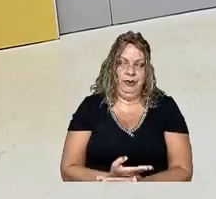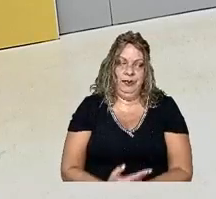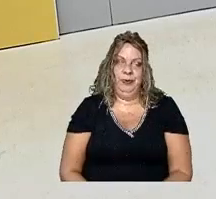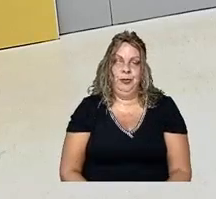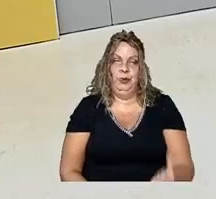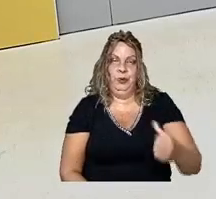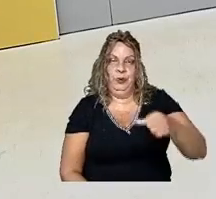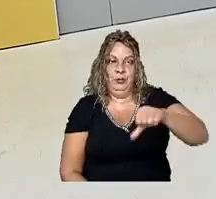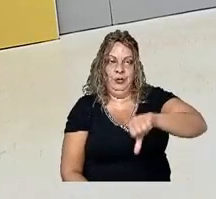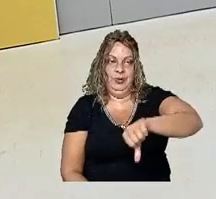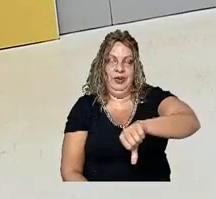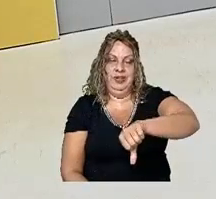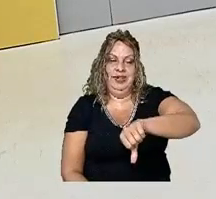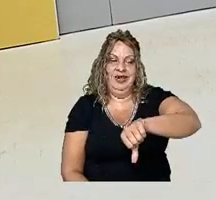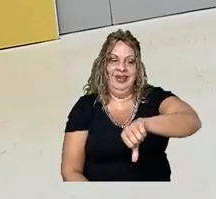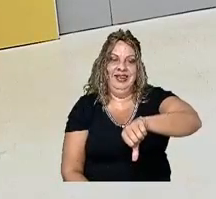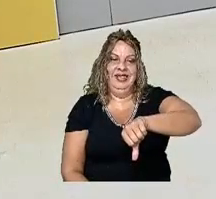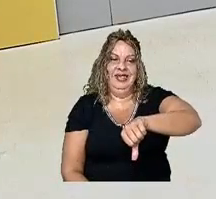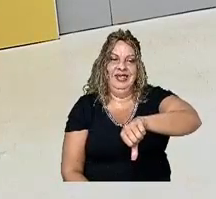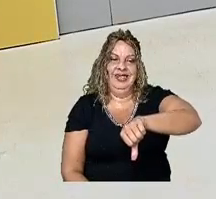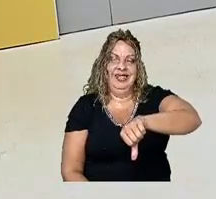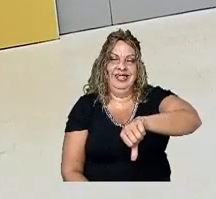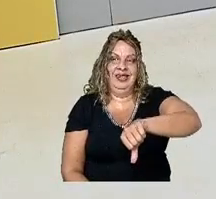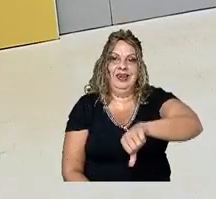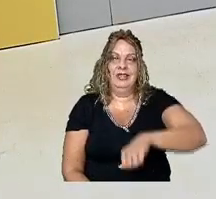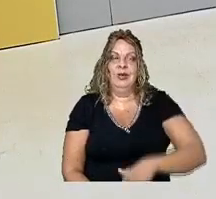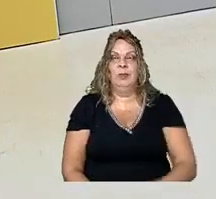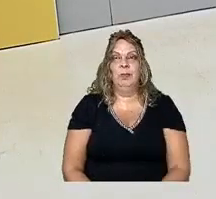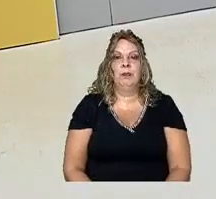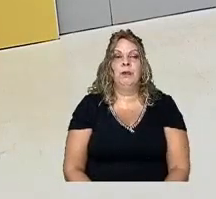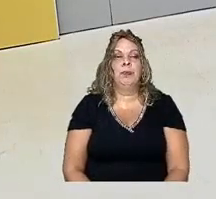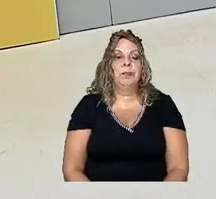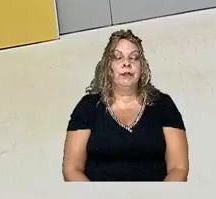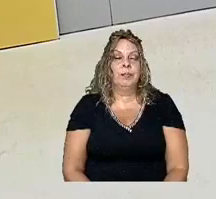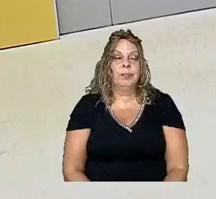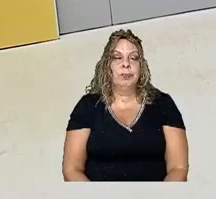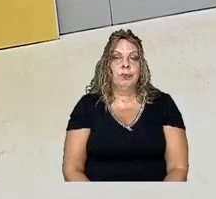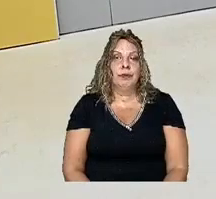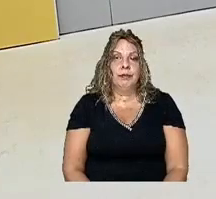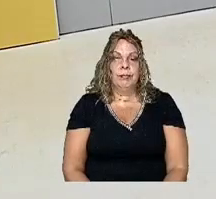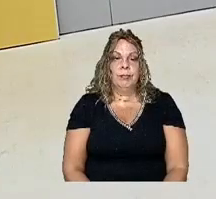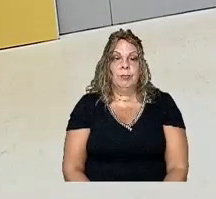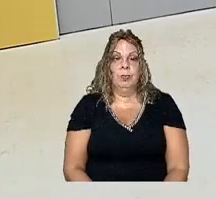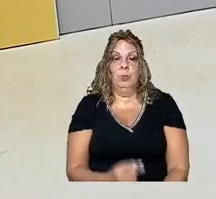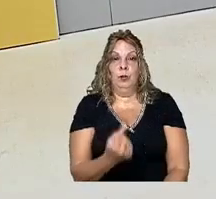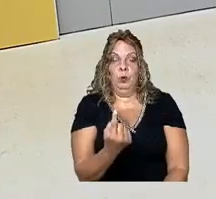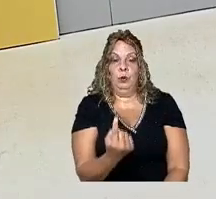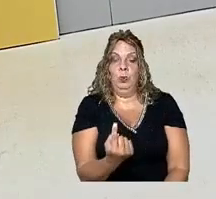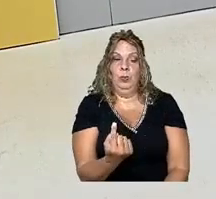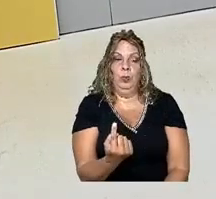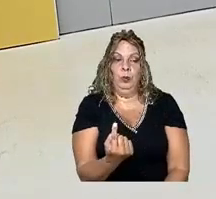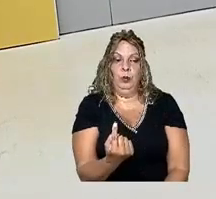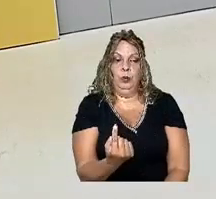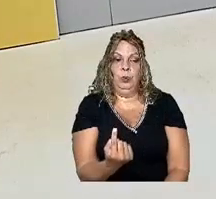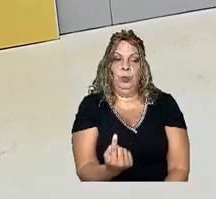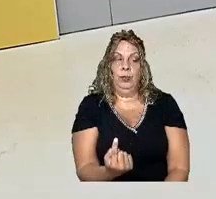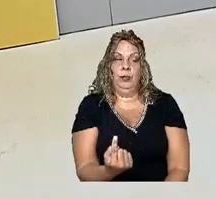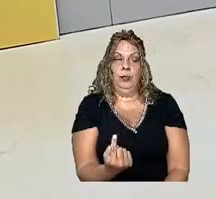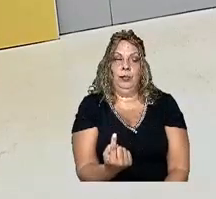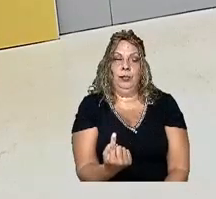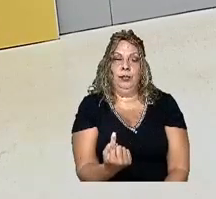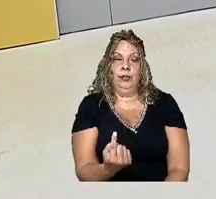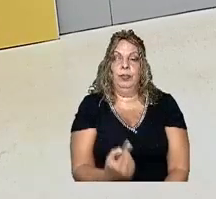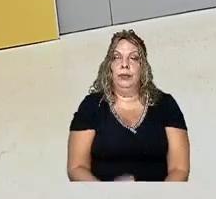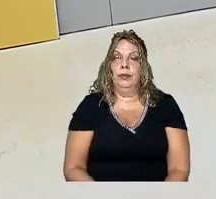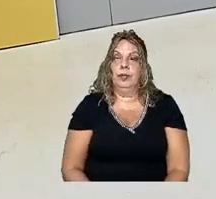agora. 9 a bolinha 9. Já subiu, já saiu. Tá valendo também. Número 1, a primeira. Número